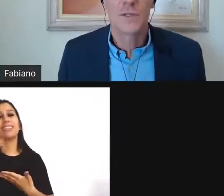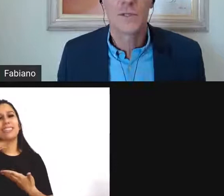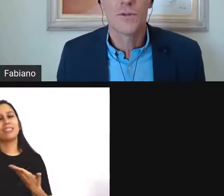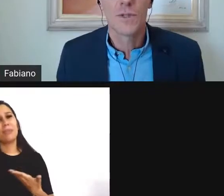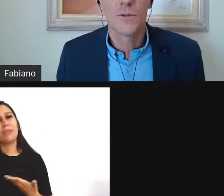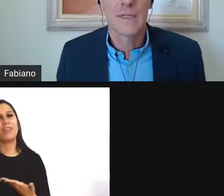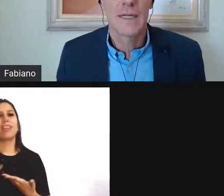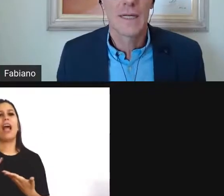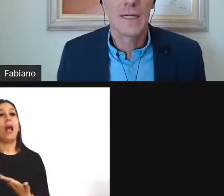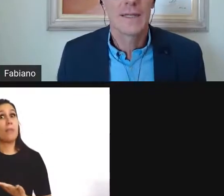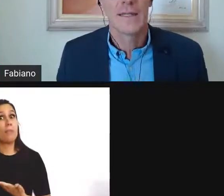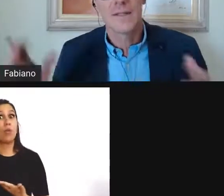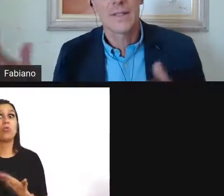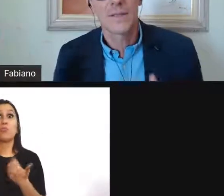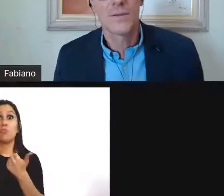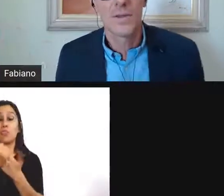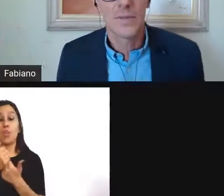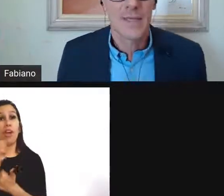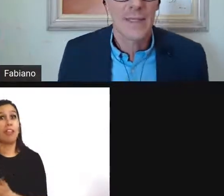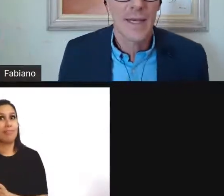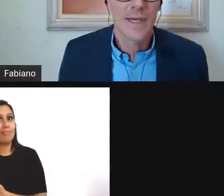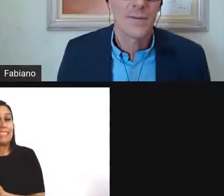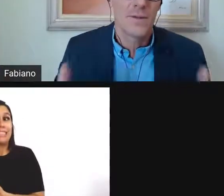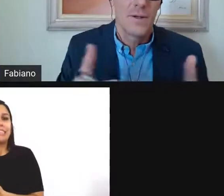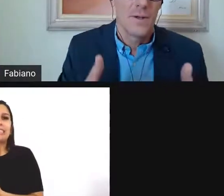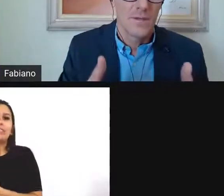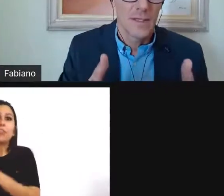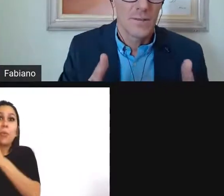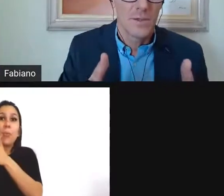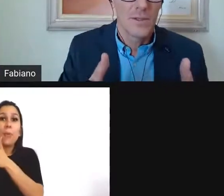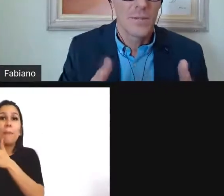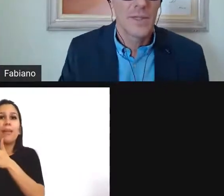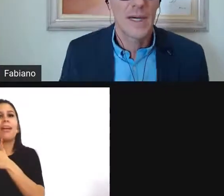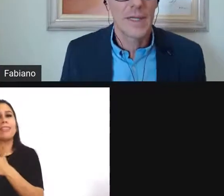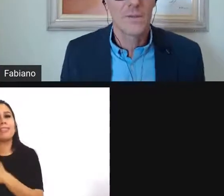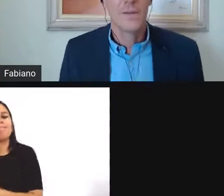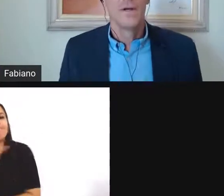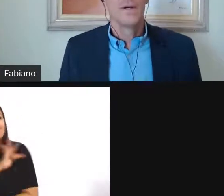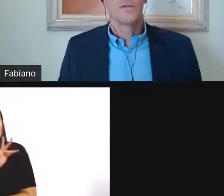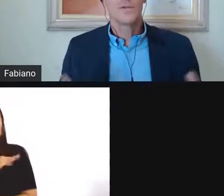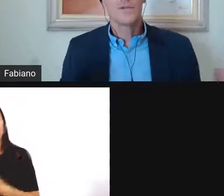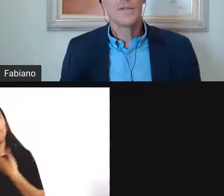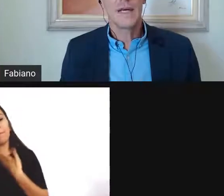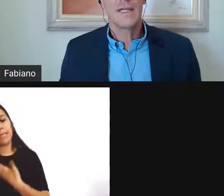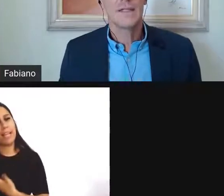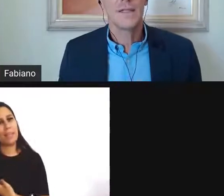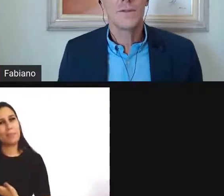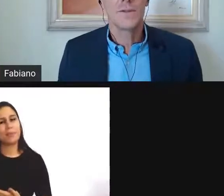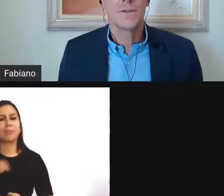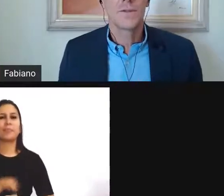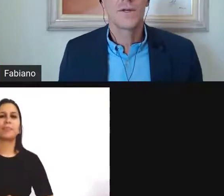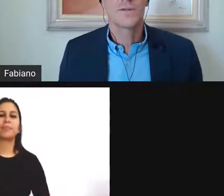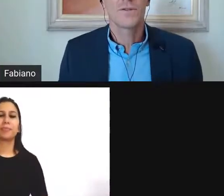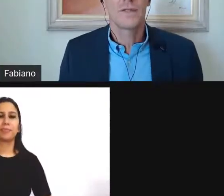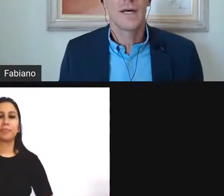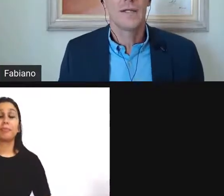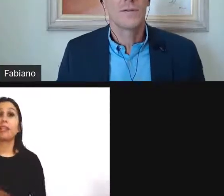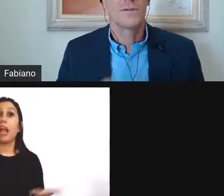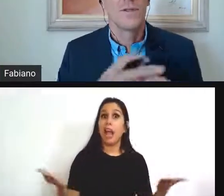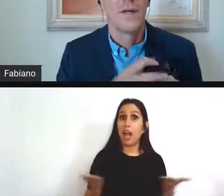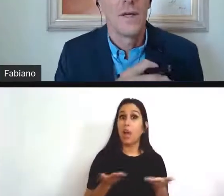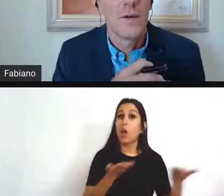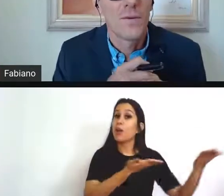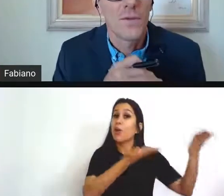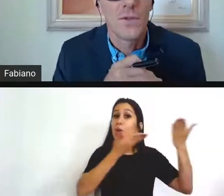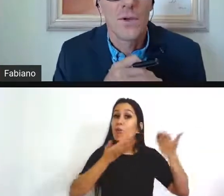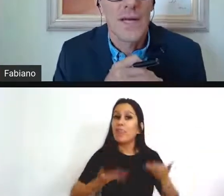que substituiu o Wesley Clay, que deve ter tido algum problema técnico. Valeu, Bruna, obrigado. Vamos convidar, então, todos os nossos